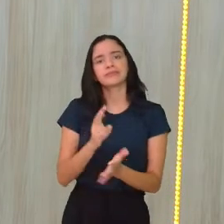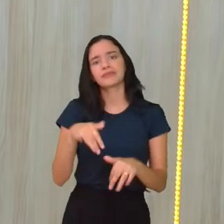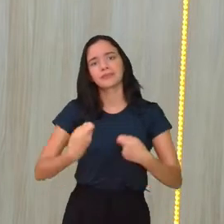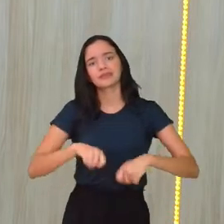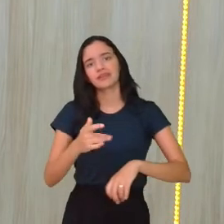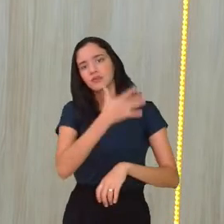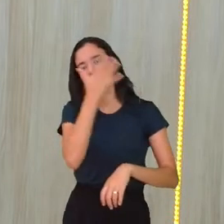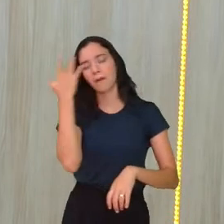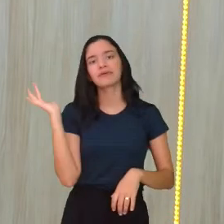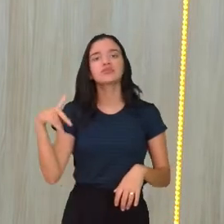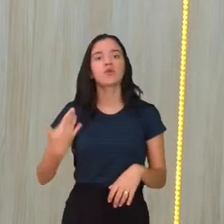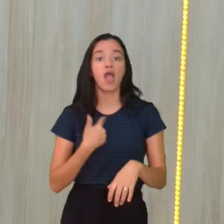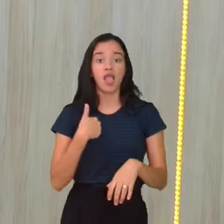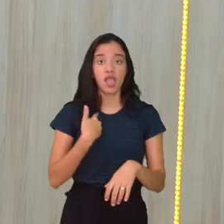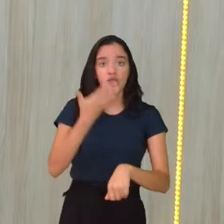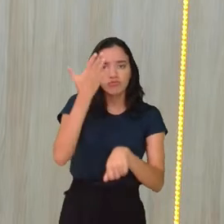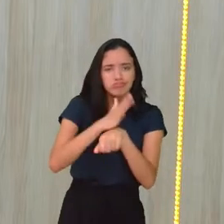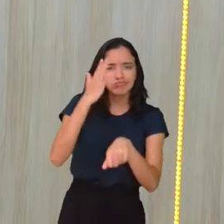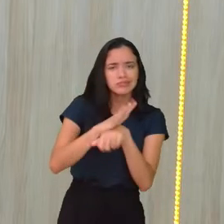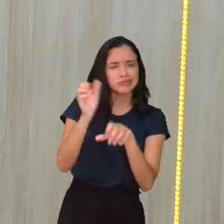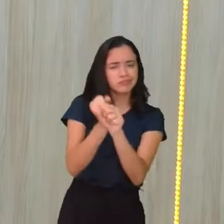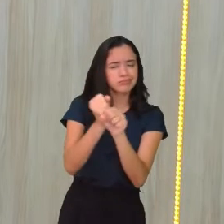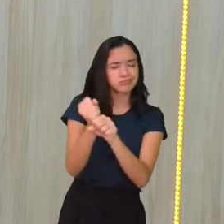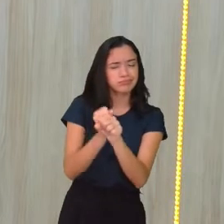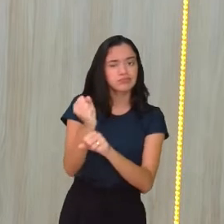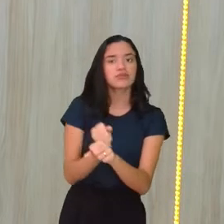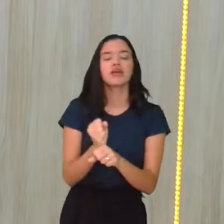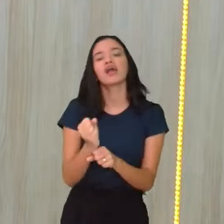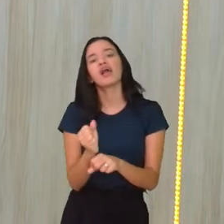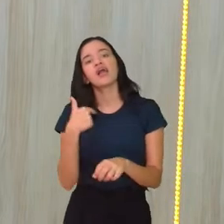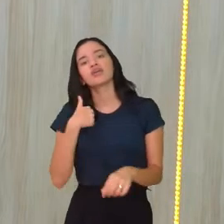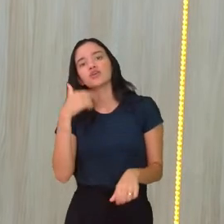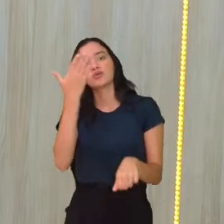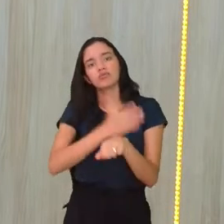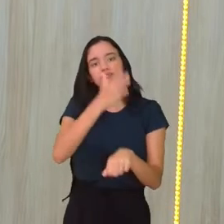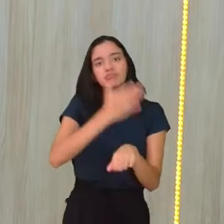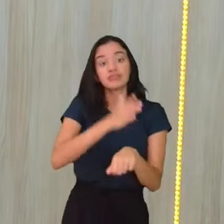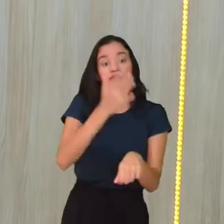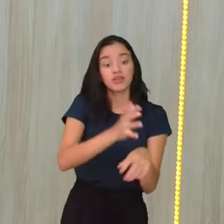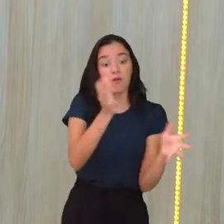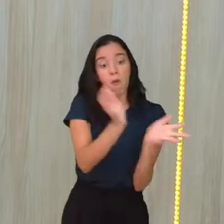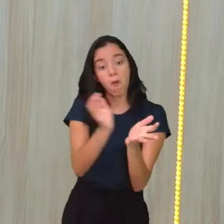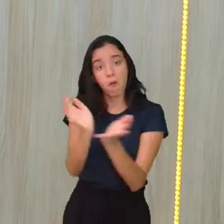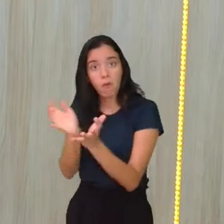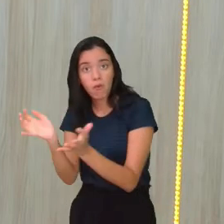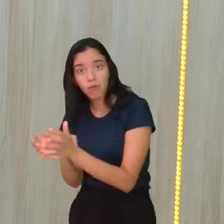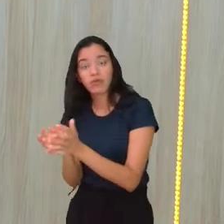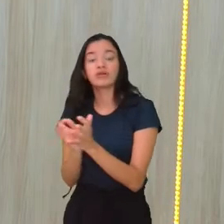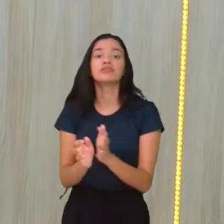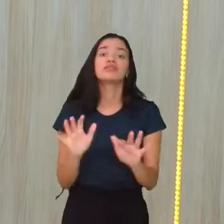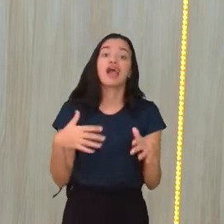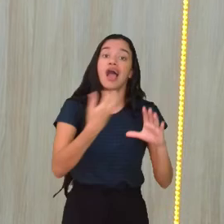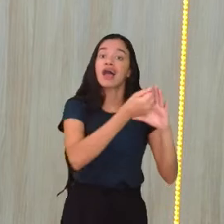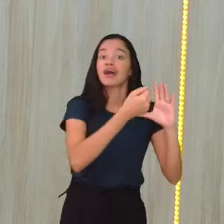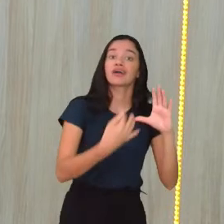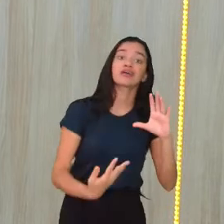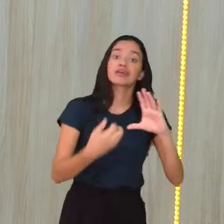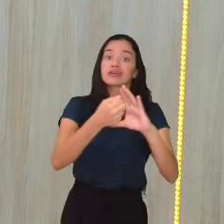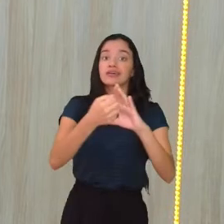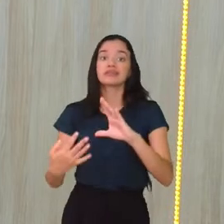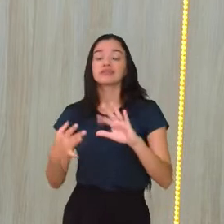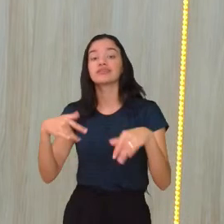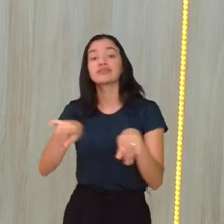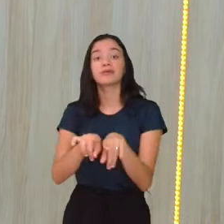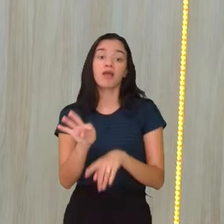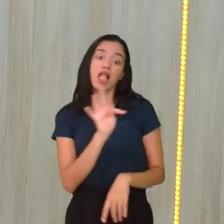fui atleta por um bom tempo, aí, alguns anos, e por mais que o treino ele seja coletivo, né? As características,